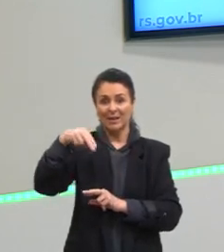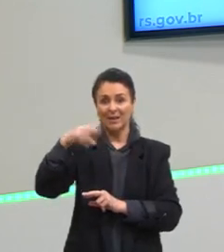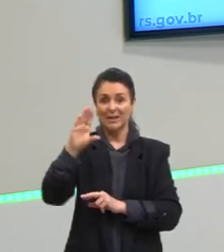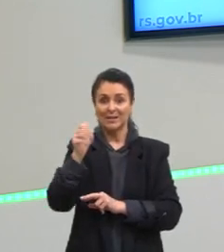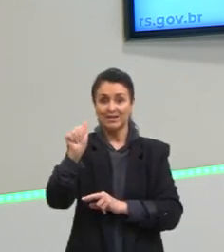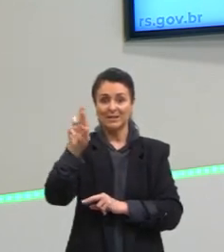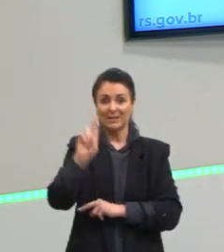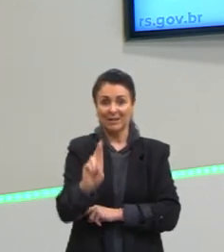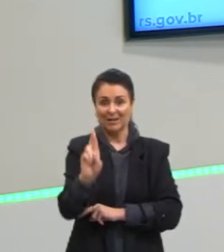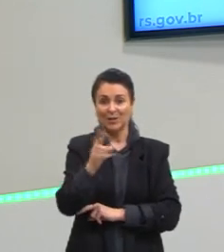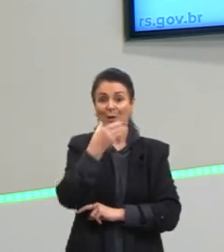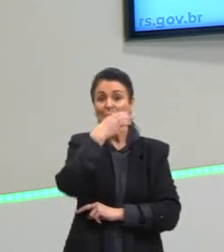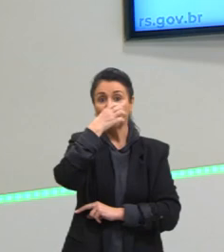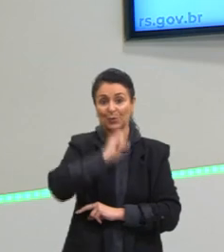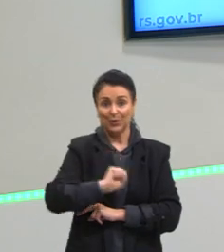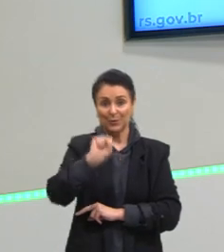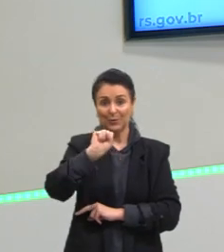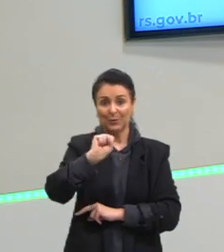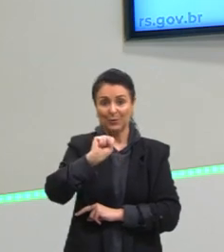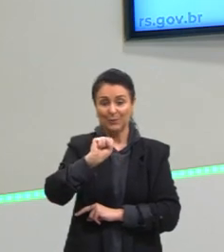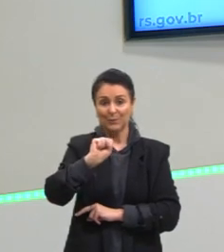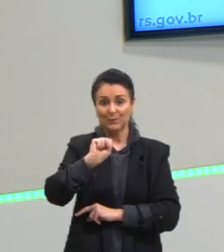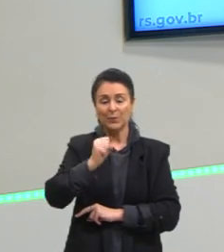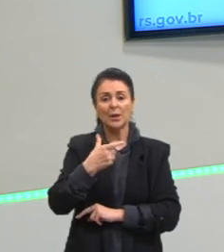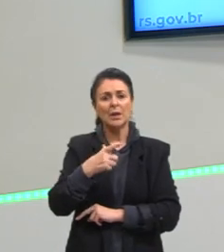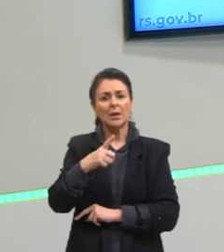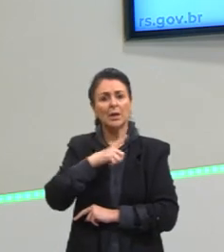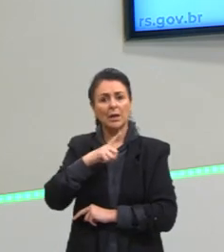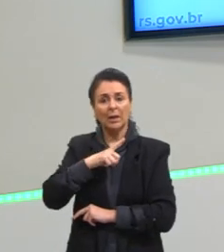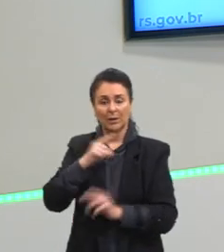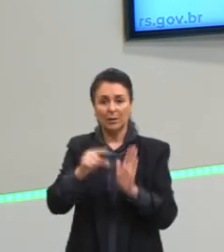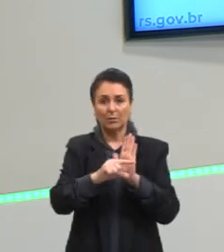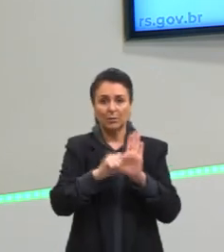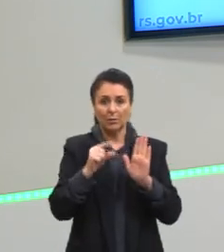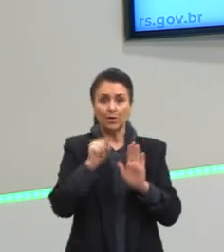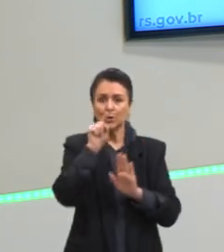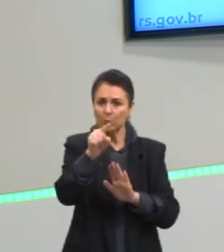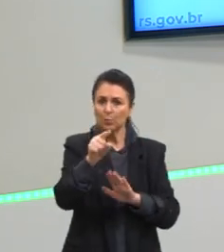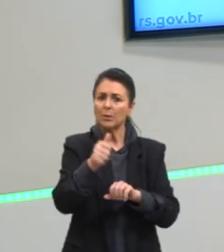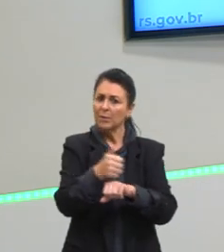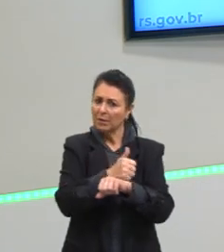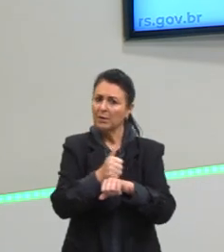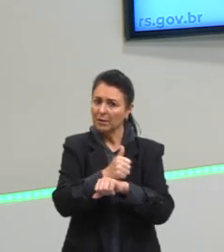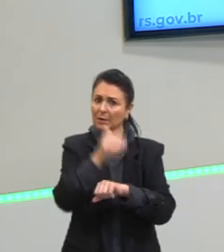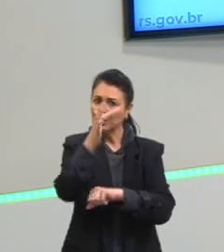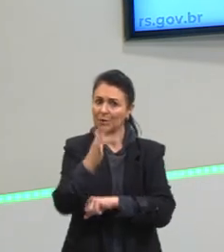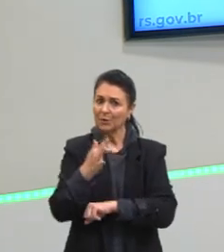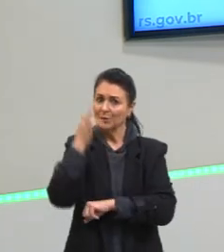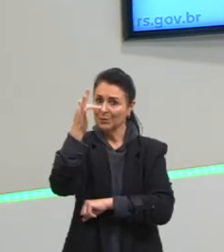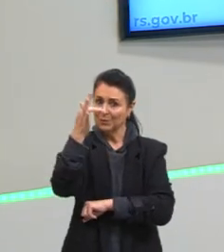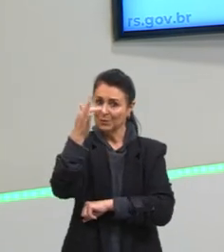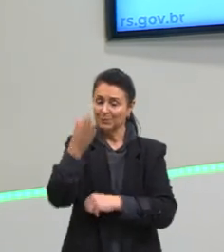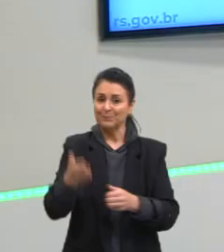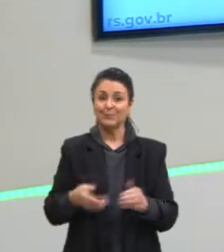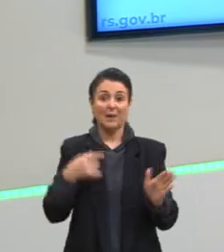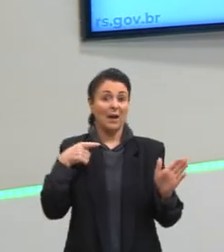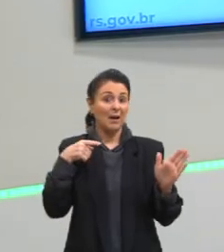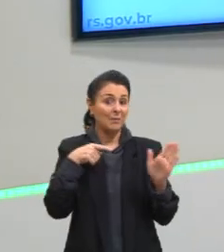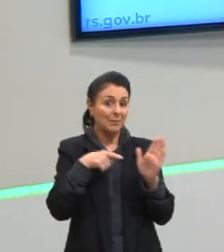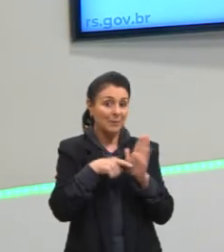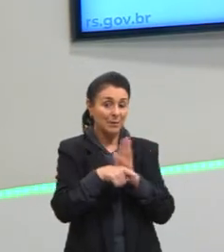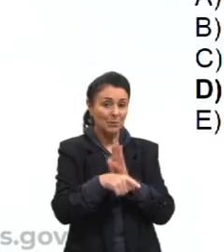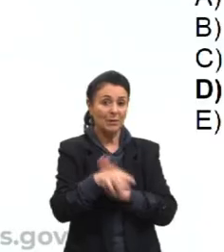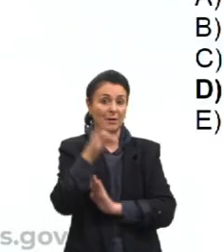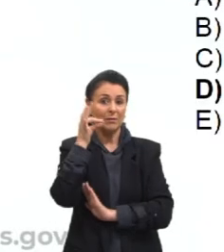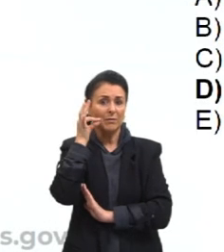está na potência e de ser um grande profissional Ok vamos as questões do